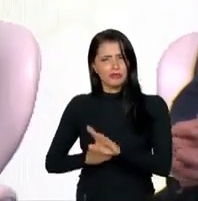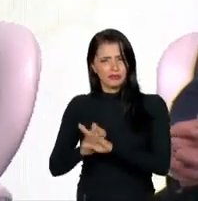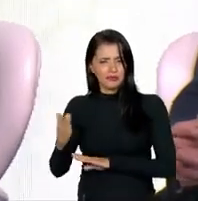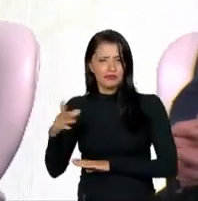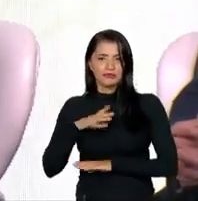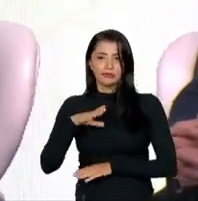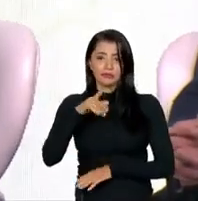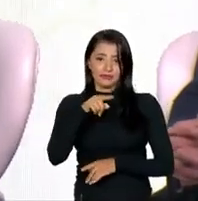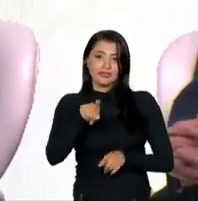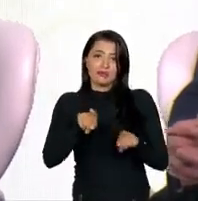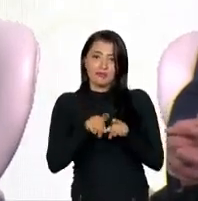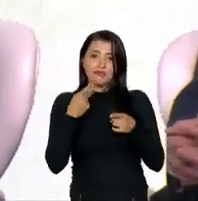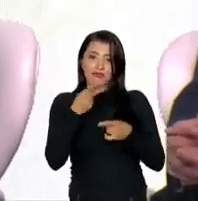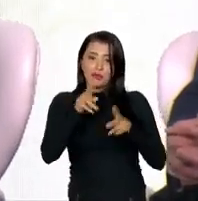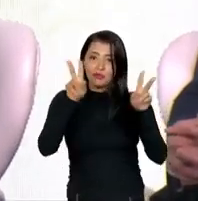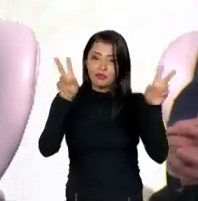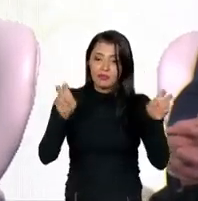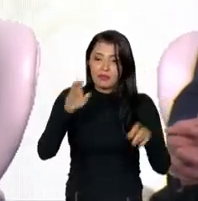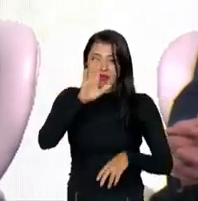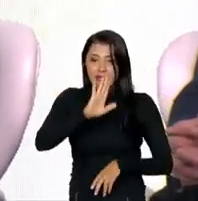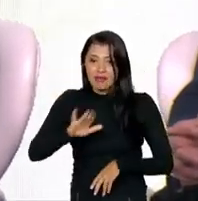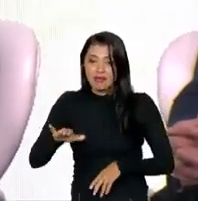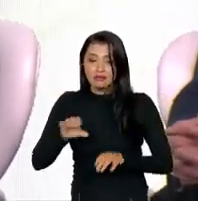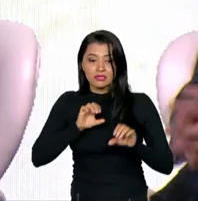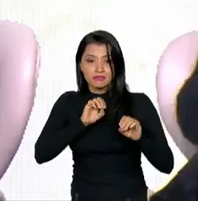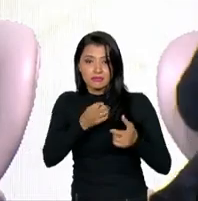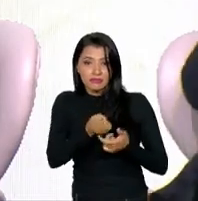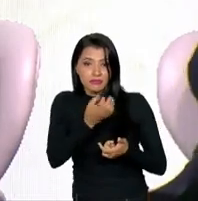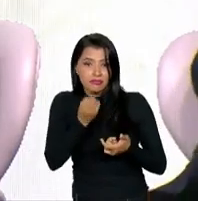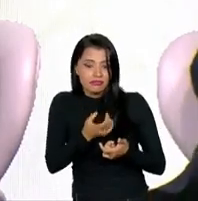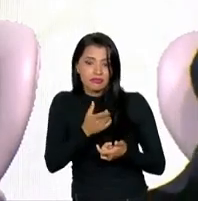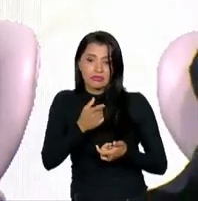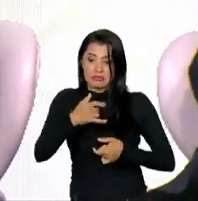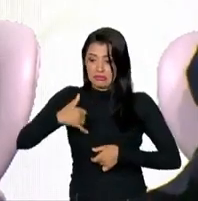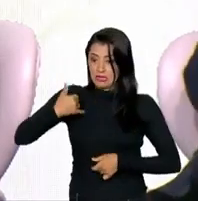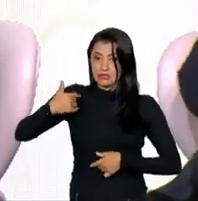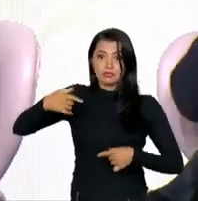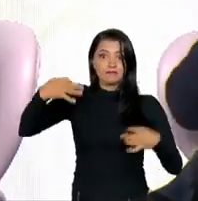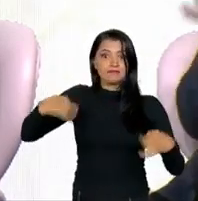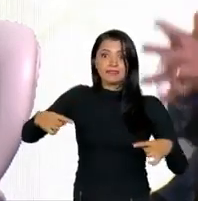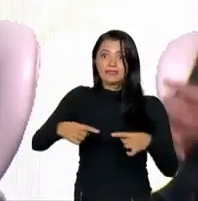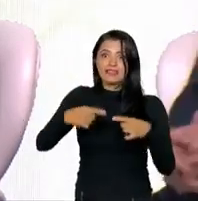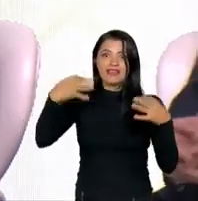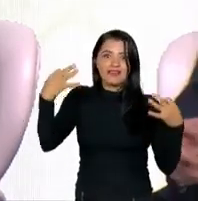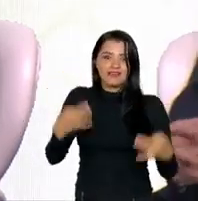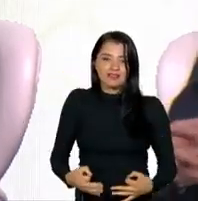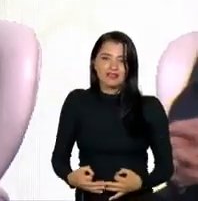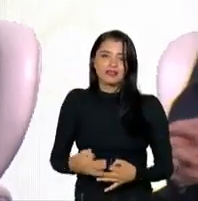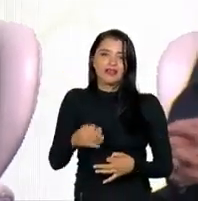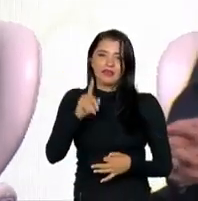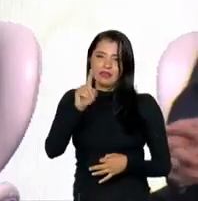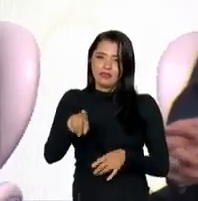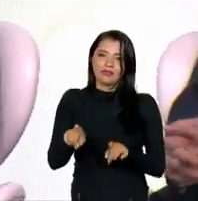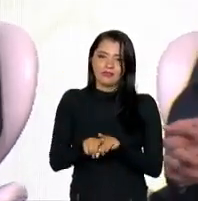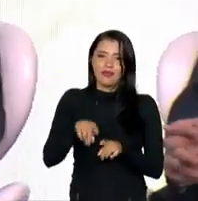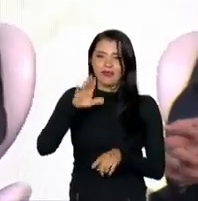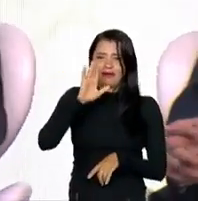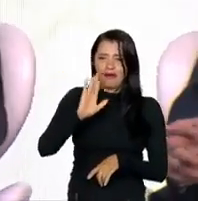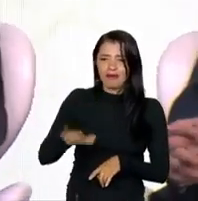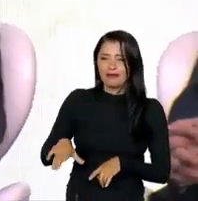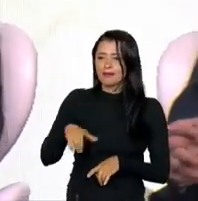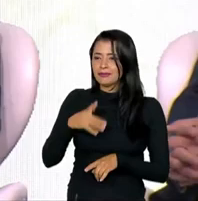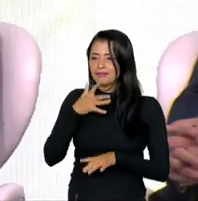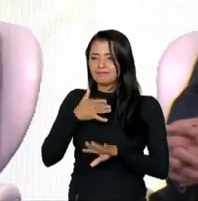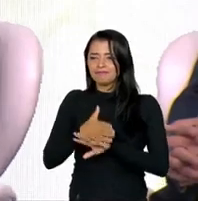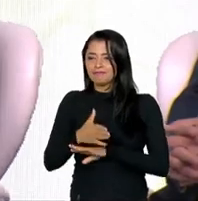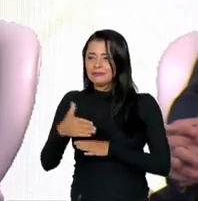criança sendo alfabetizada na idade certa. Um dos principais problemas, quando a gente aprofunda nos indicadores, é que ainda as crianças menos